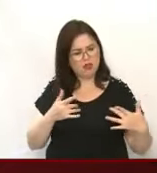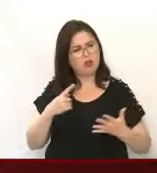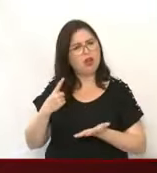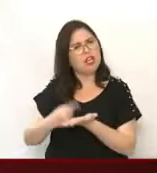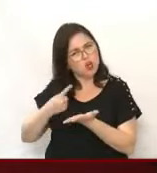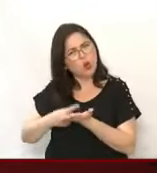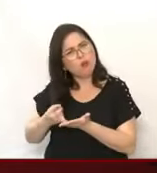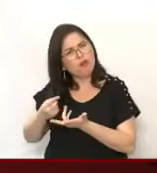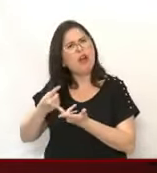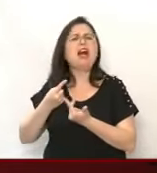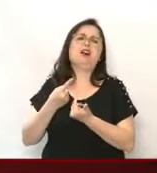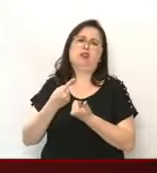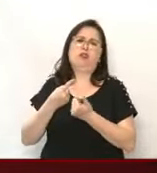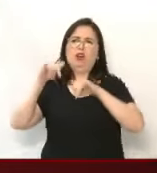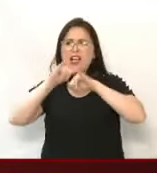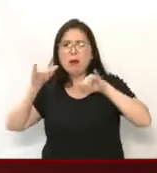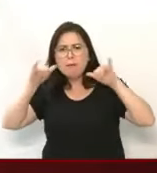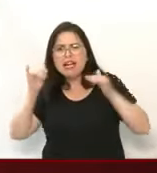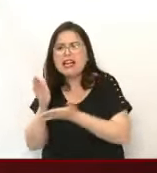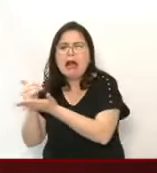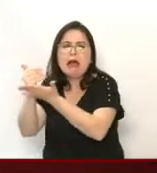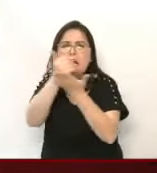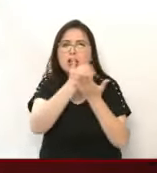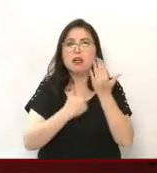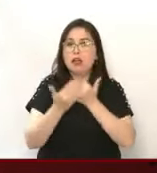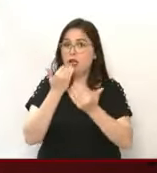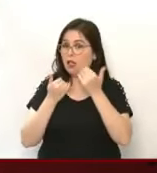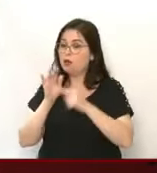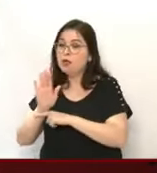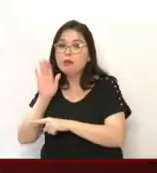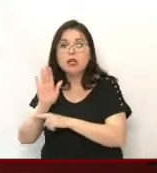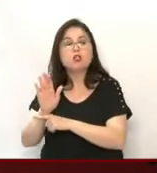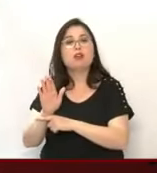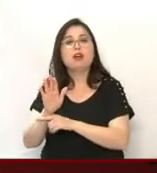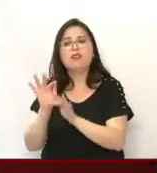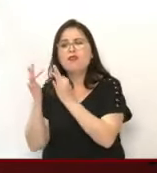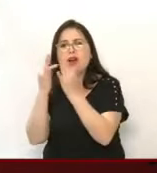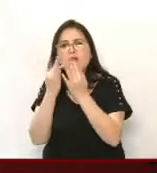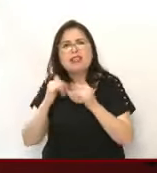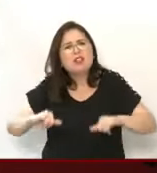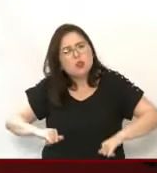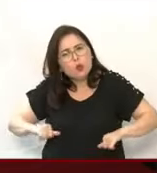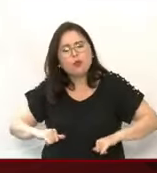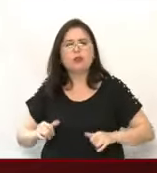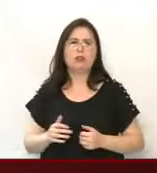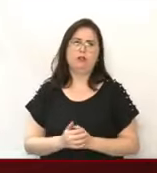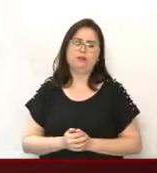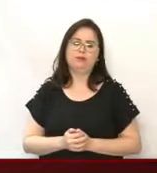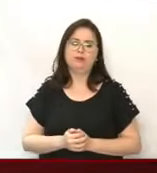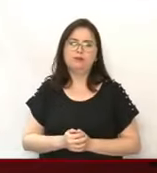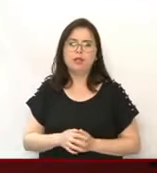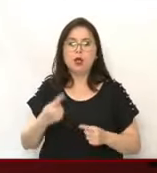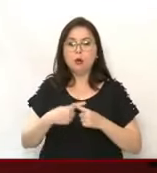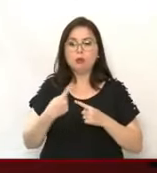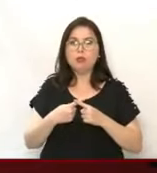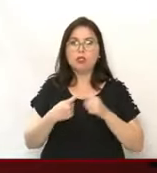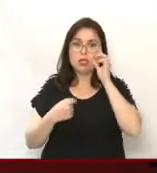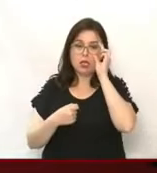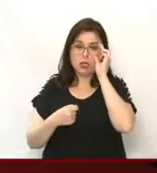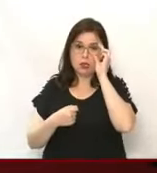mais desprotegidas, vitimadas nessa pandemia. Não pudemos contar com a